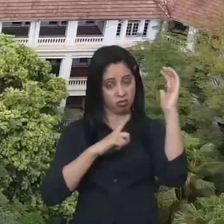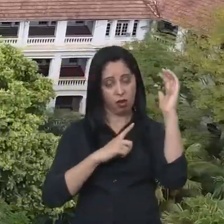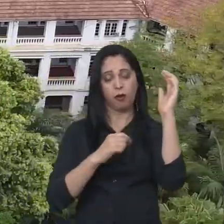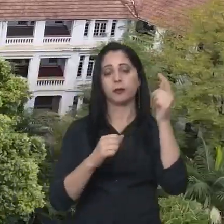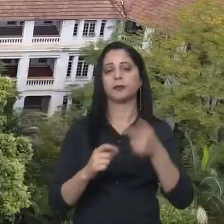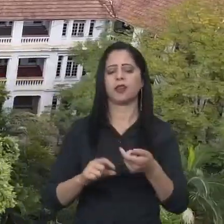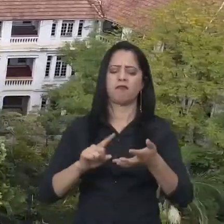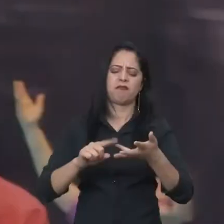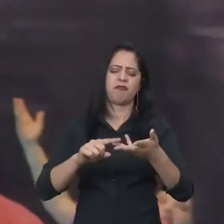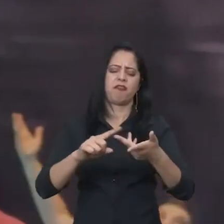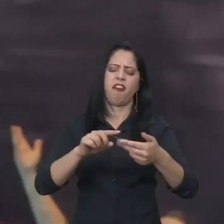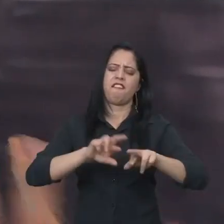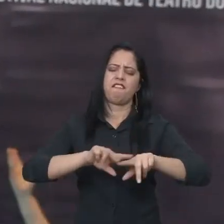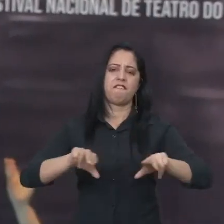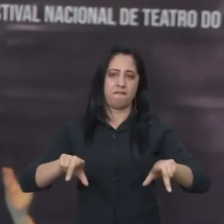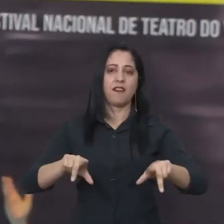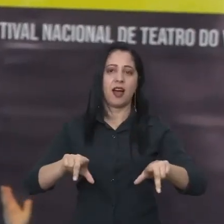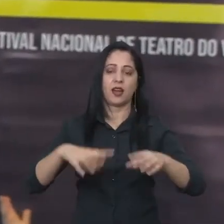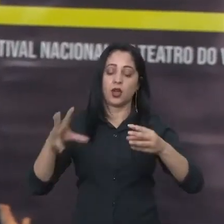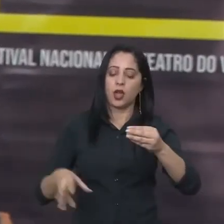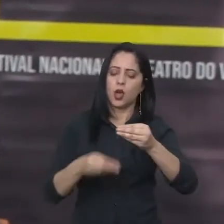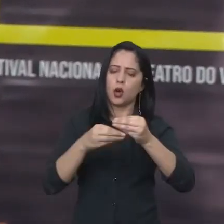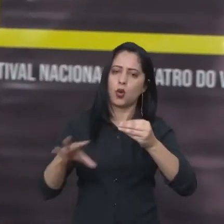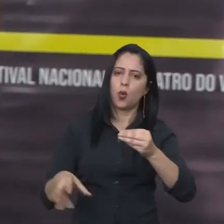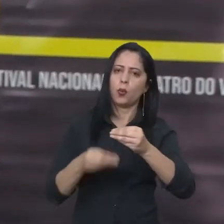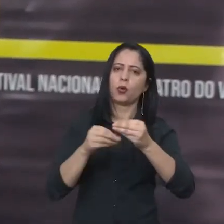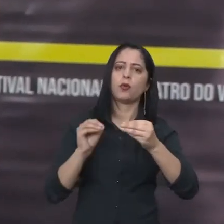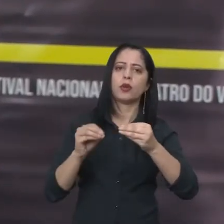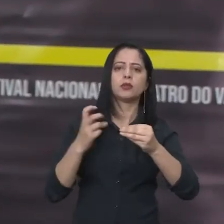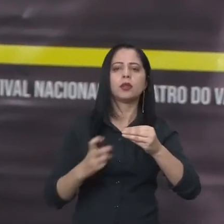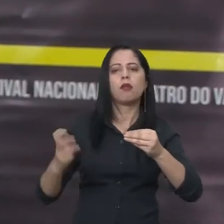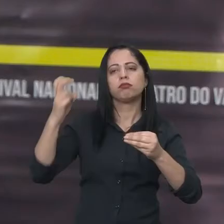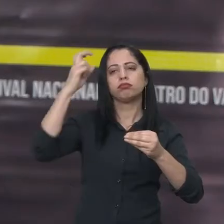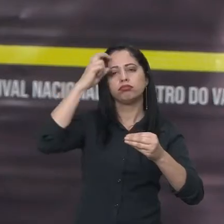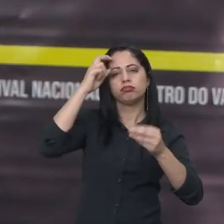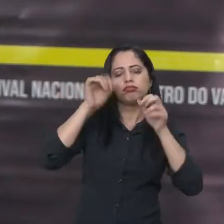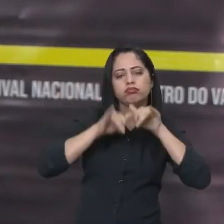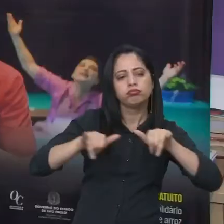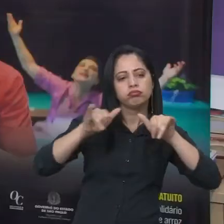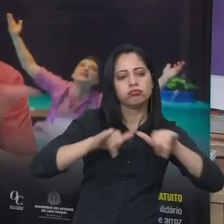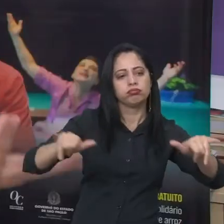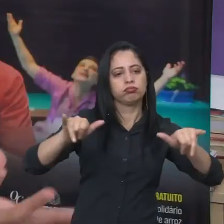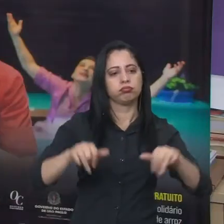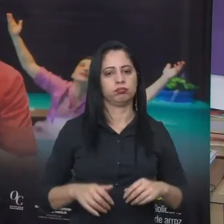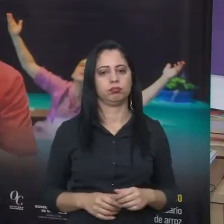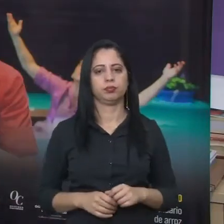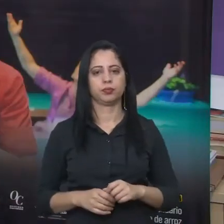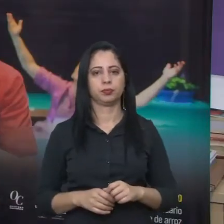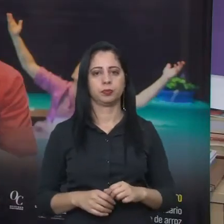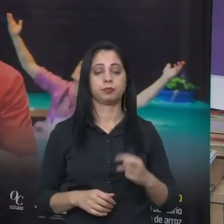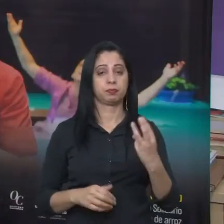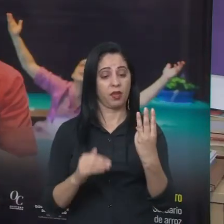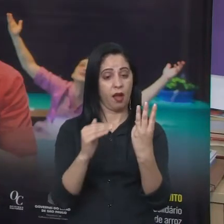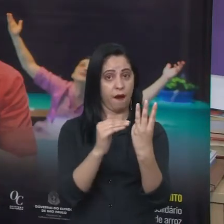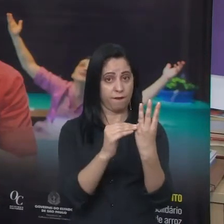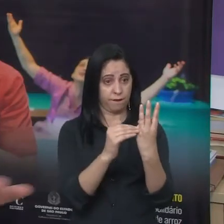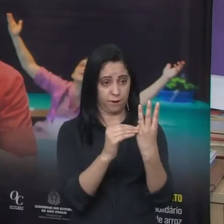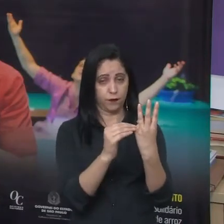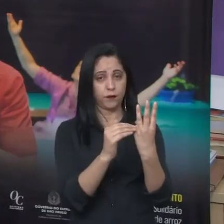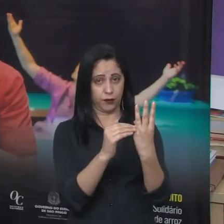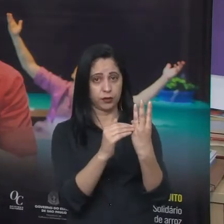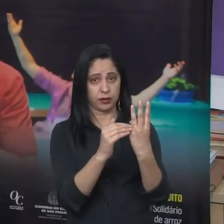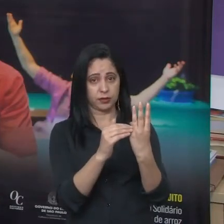FLIM, e muito mais, que contribui diretamente para a disseminação de cultura na região. A Fundação Cultural Cassiano Ricardo,